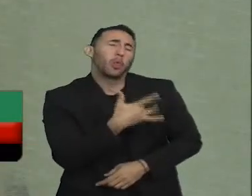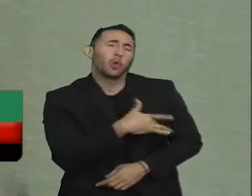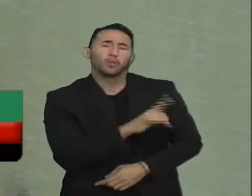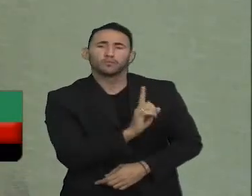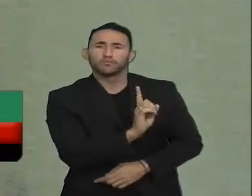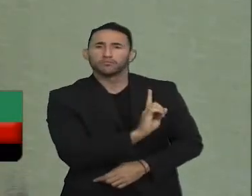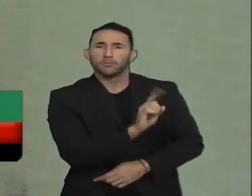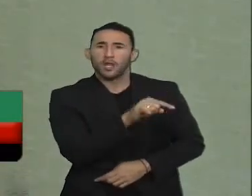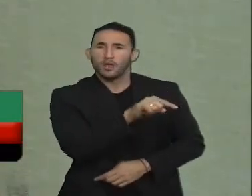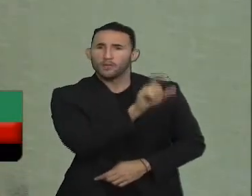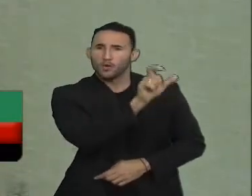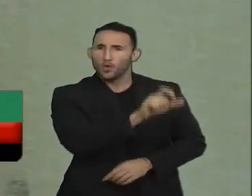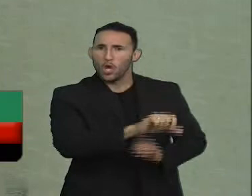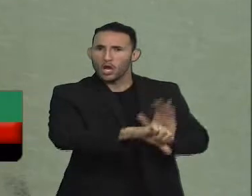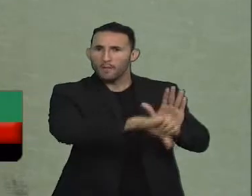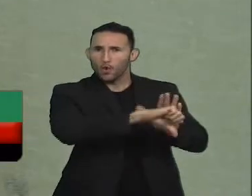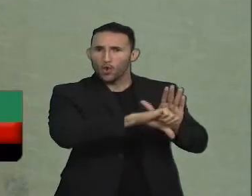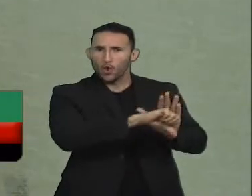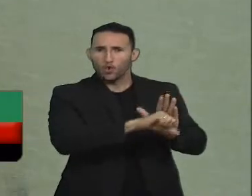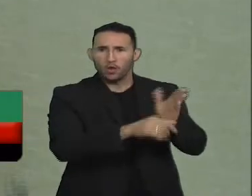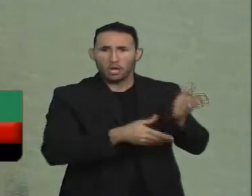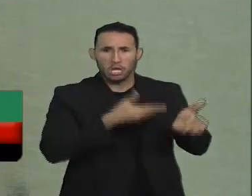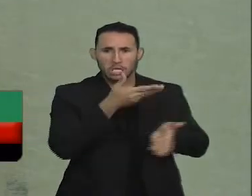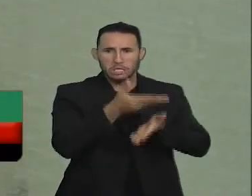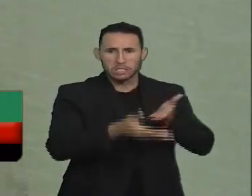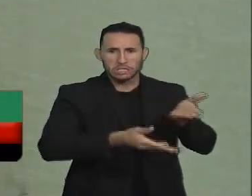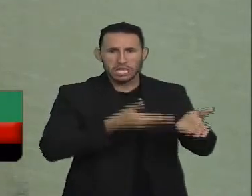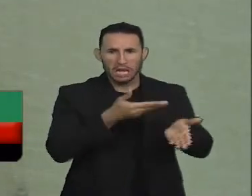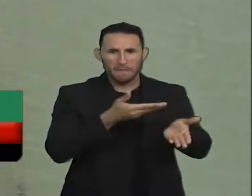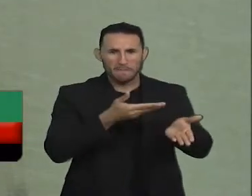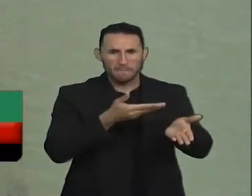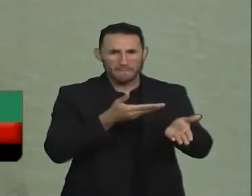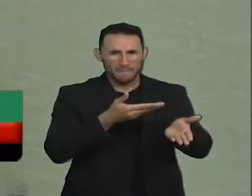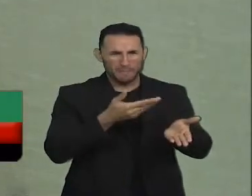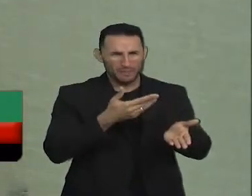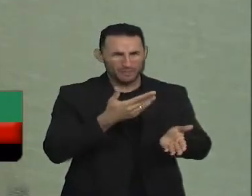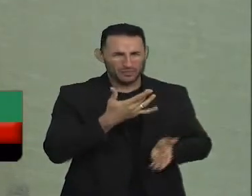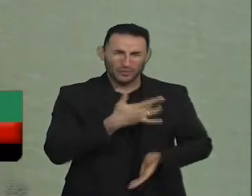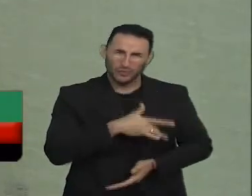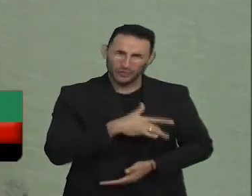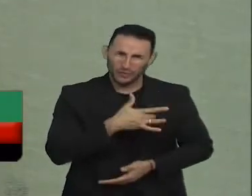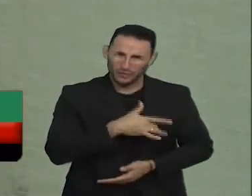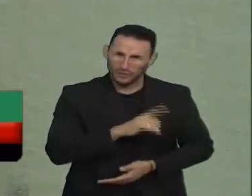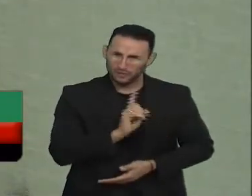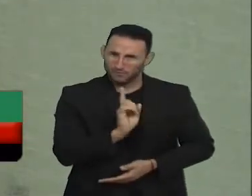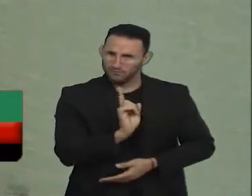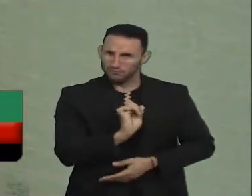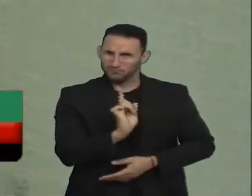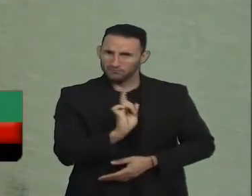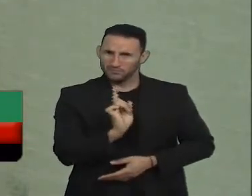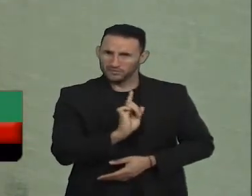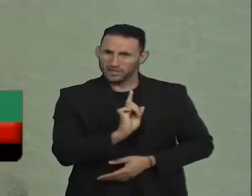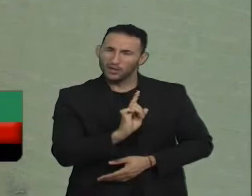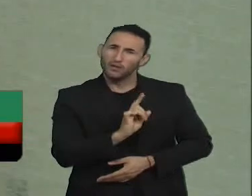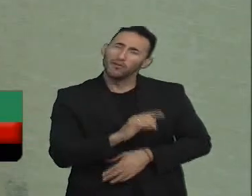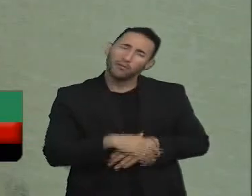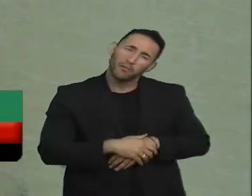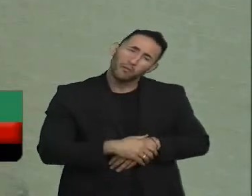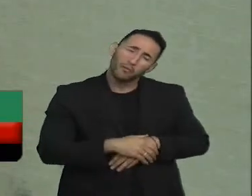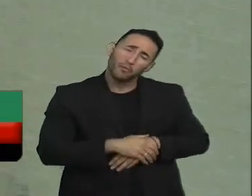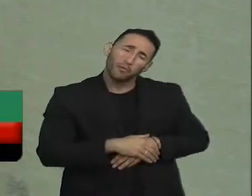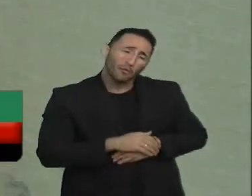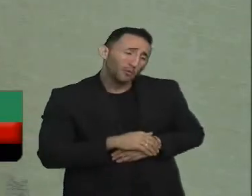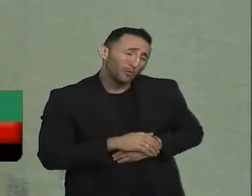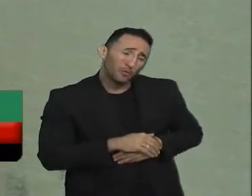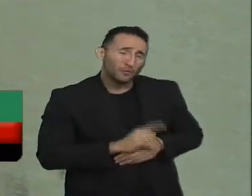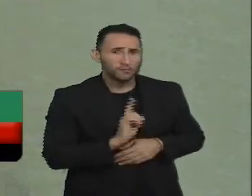Que esses criminosos não podem ser tratados como mocinho. Bandido não pode ser tratado como mocinho. Entendeu? Mais um alerta,